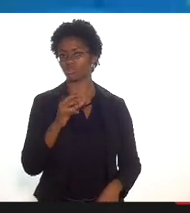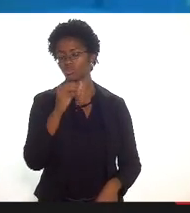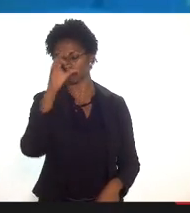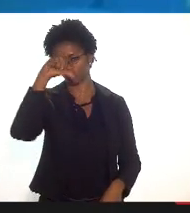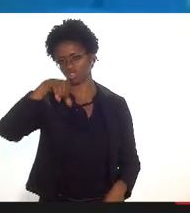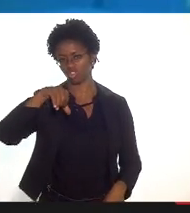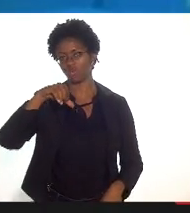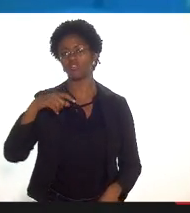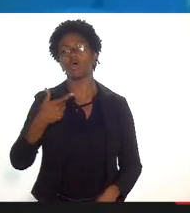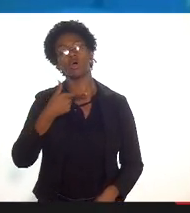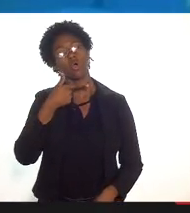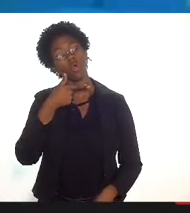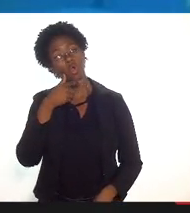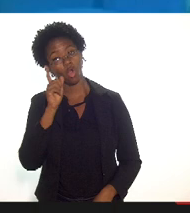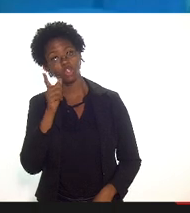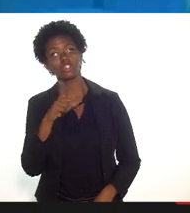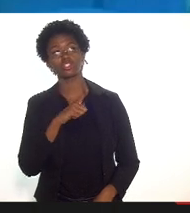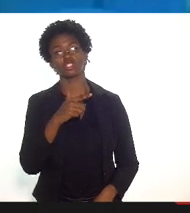nós tínhamos